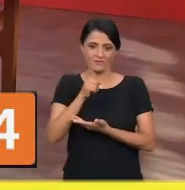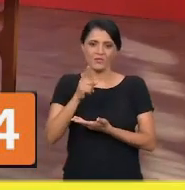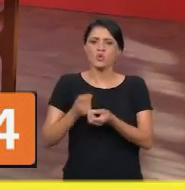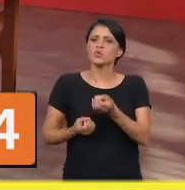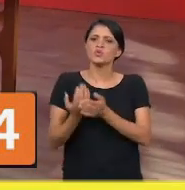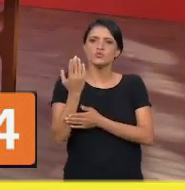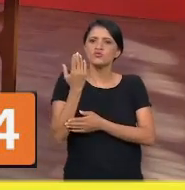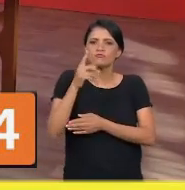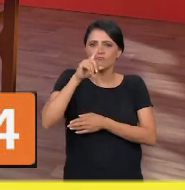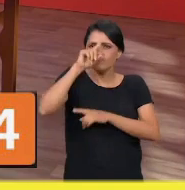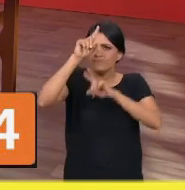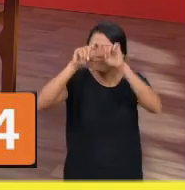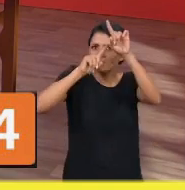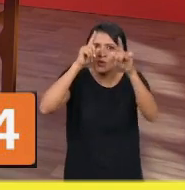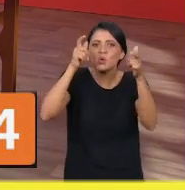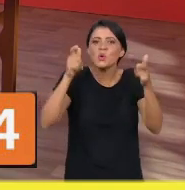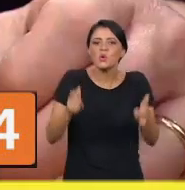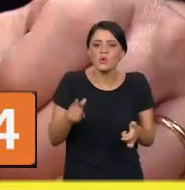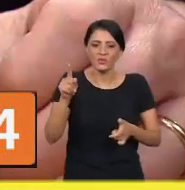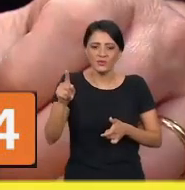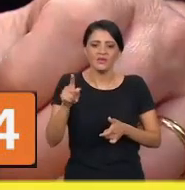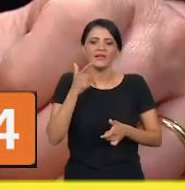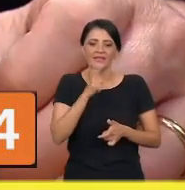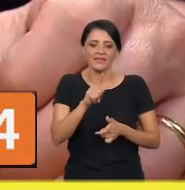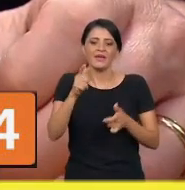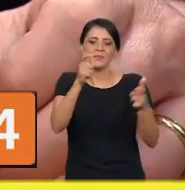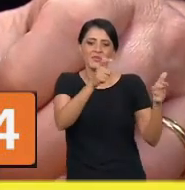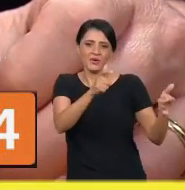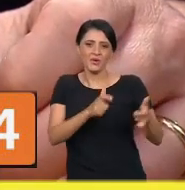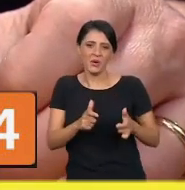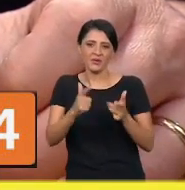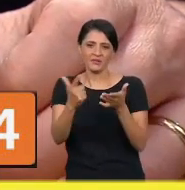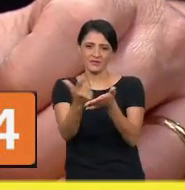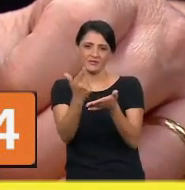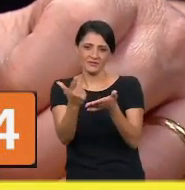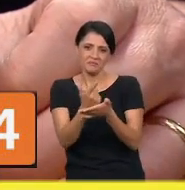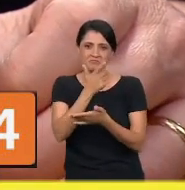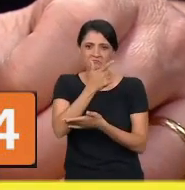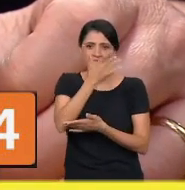Grandes Ideias, esse livro aqui está nas melhores casas do ramo, né, para as pessoas que quiserem